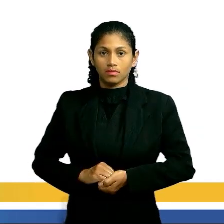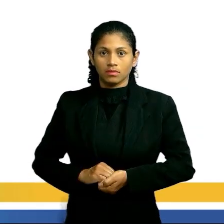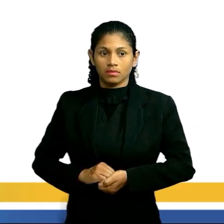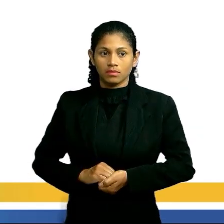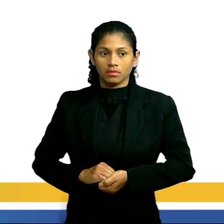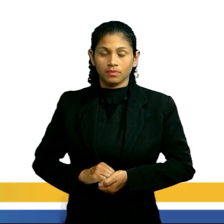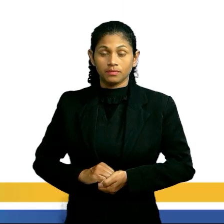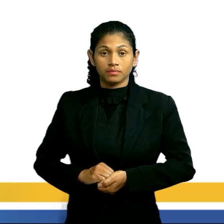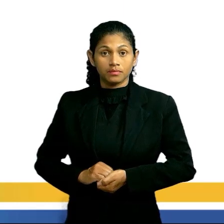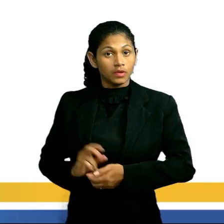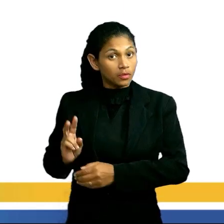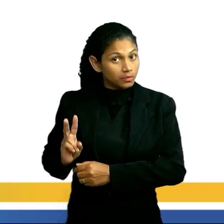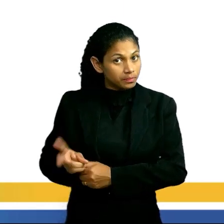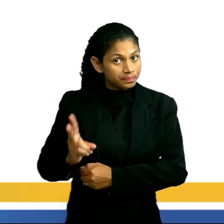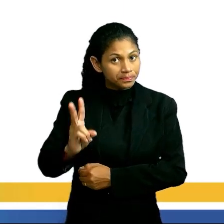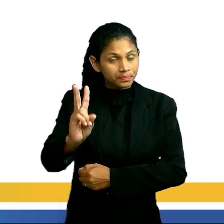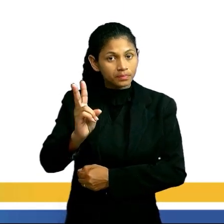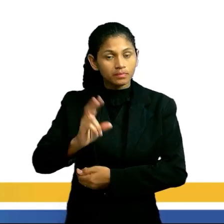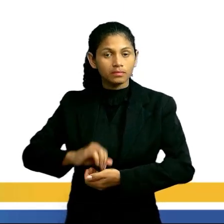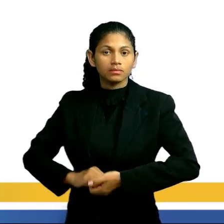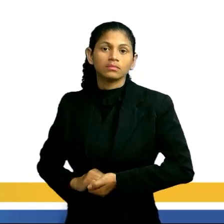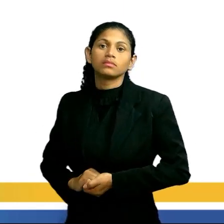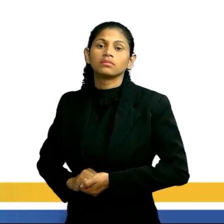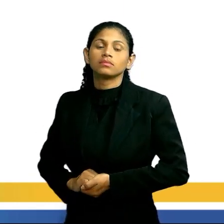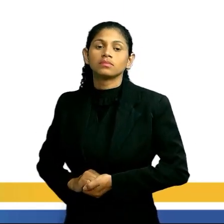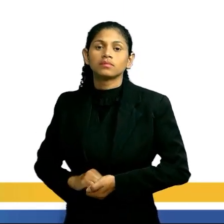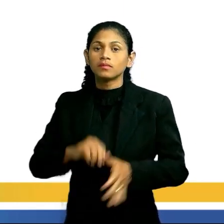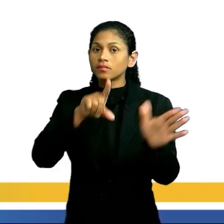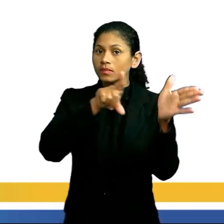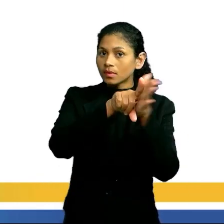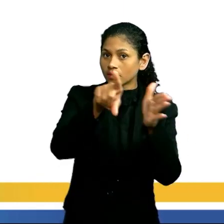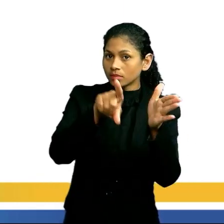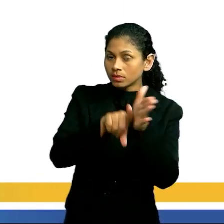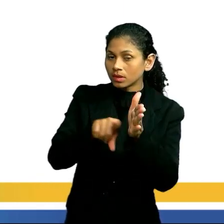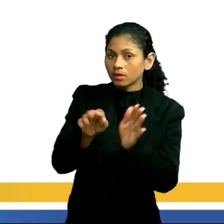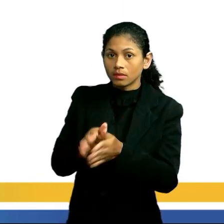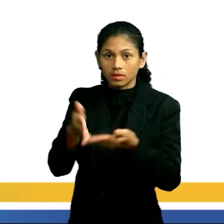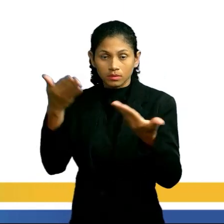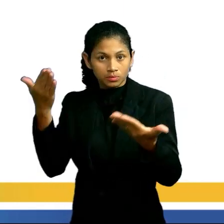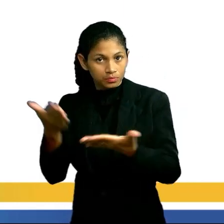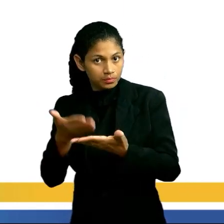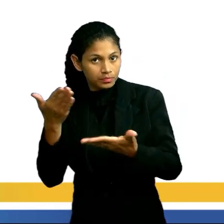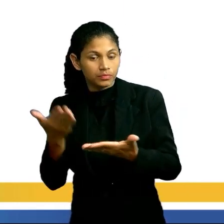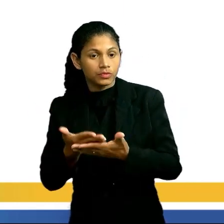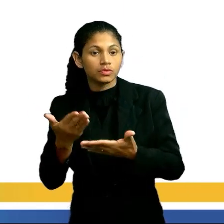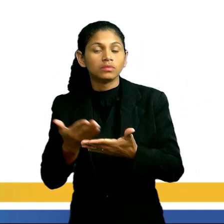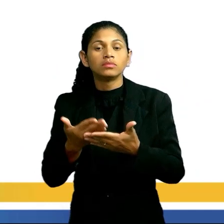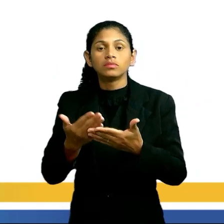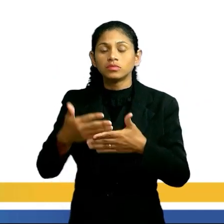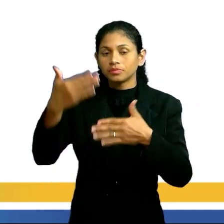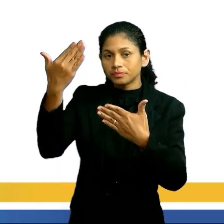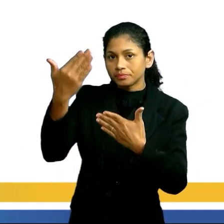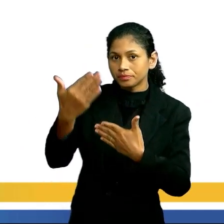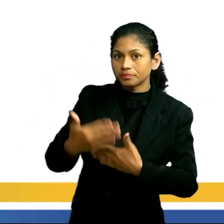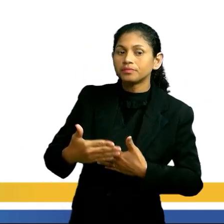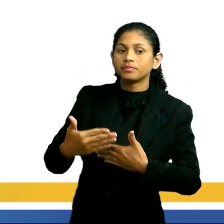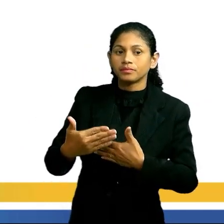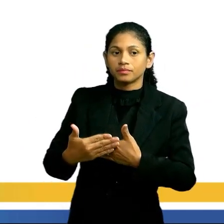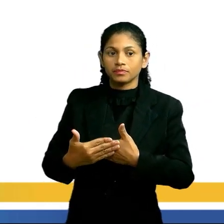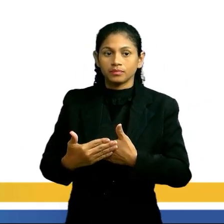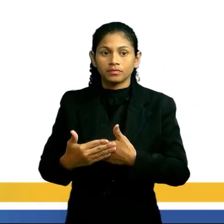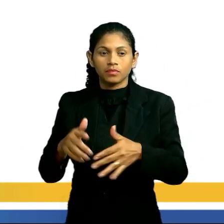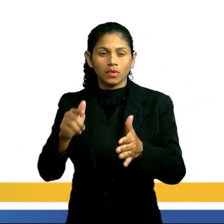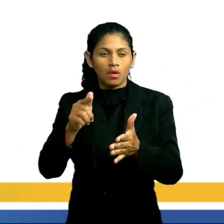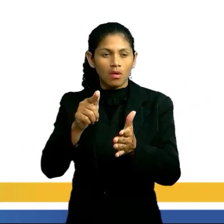também. Vamos adiante. As questões do nosso livrinho A Prova Enem 2, questão na página 47,